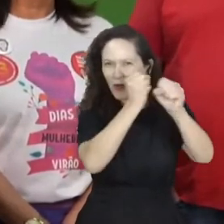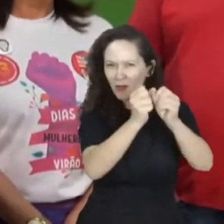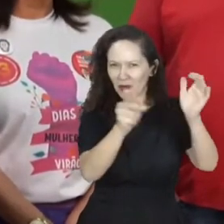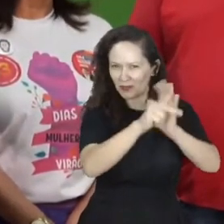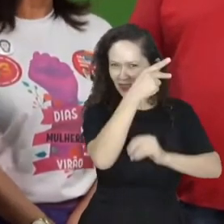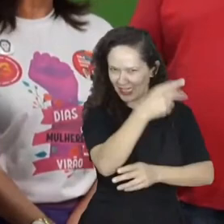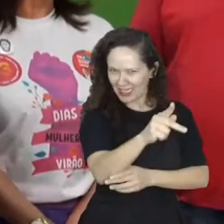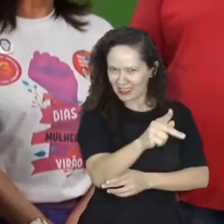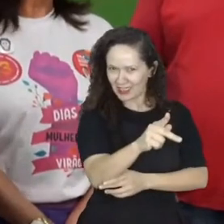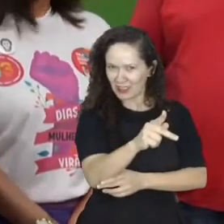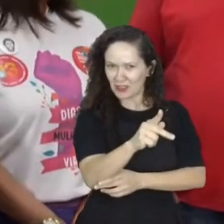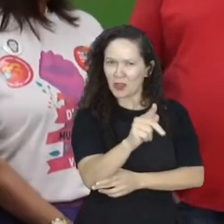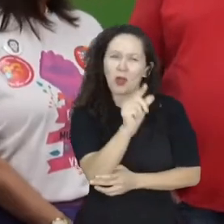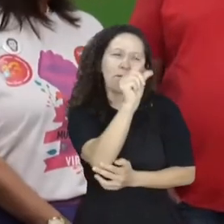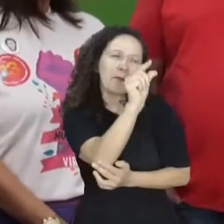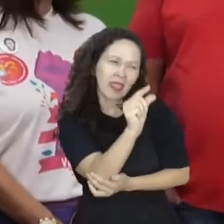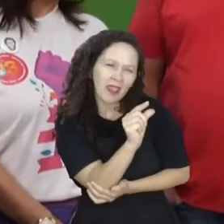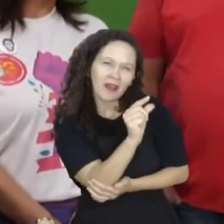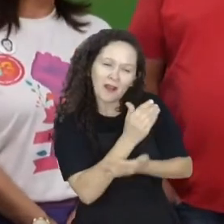Uma meia.